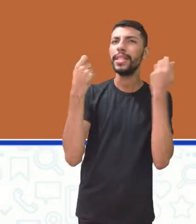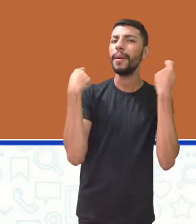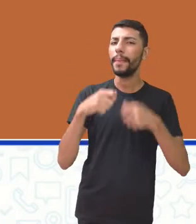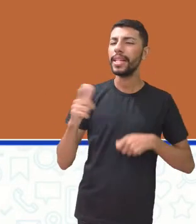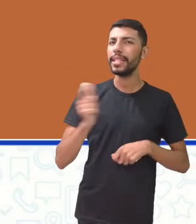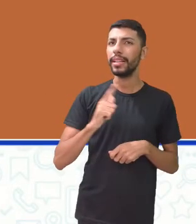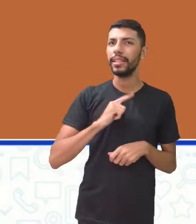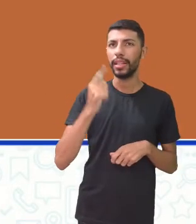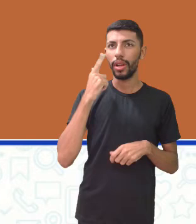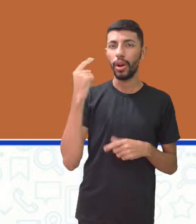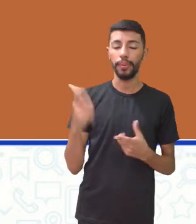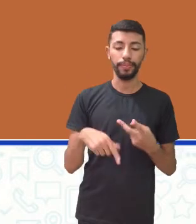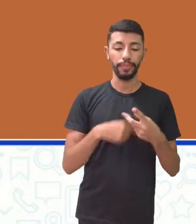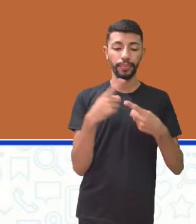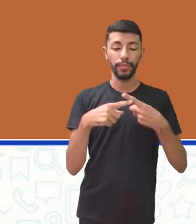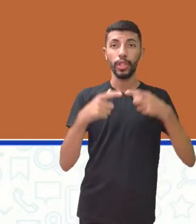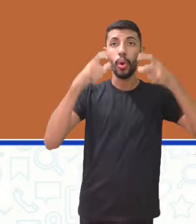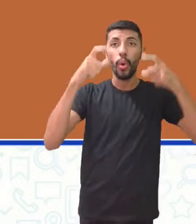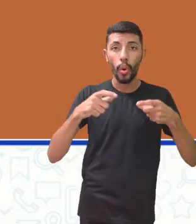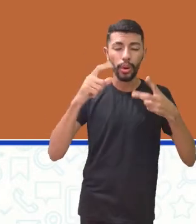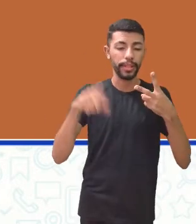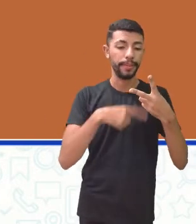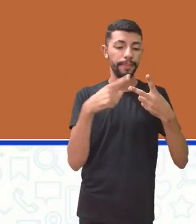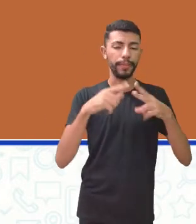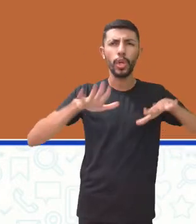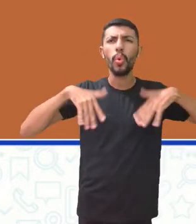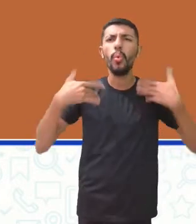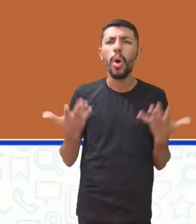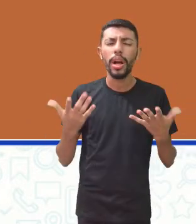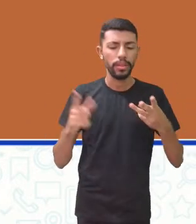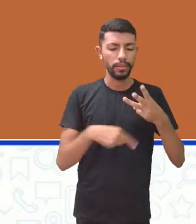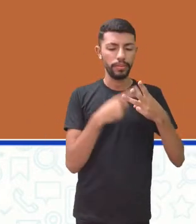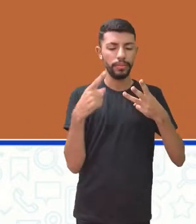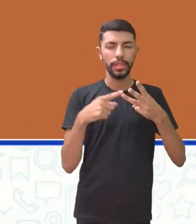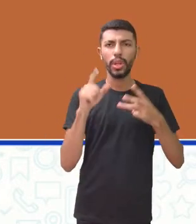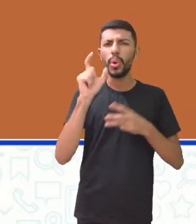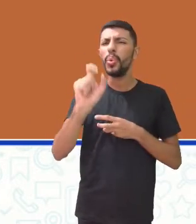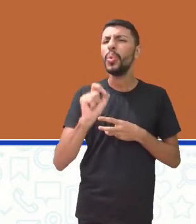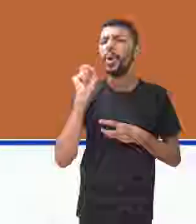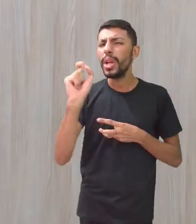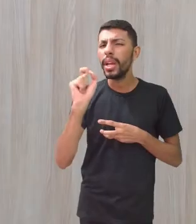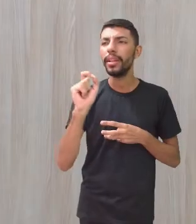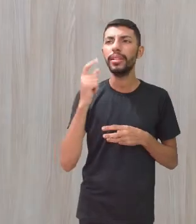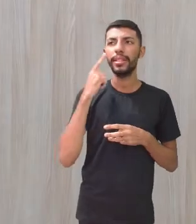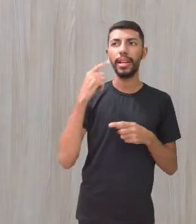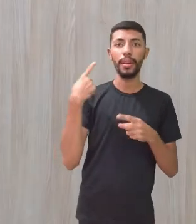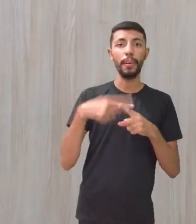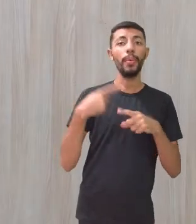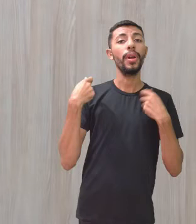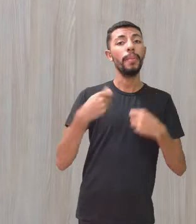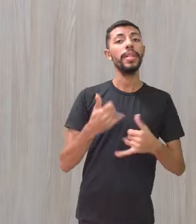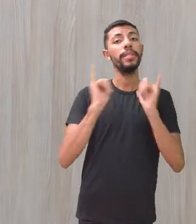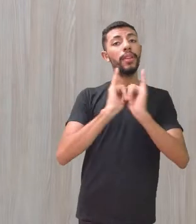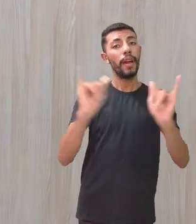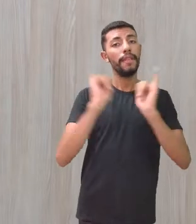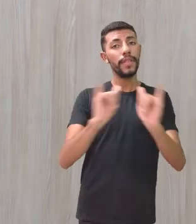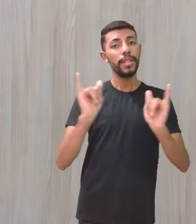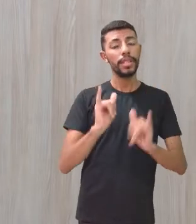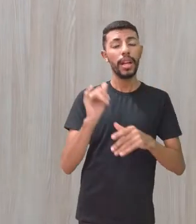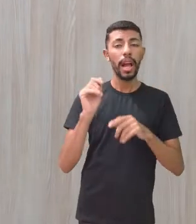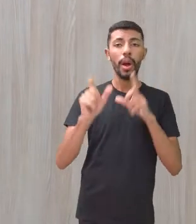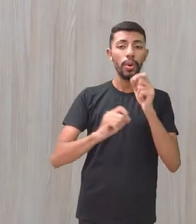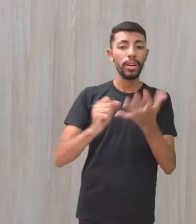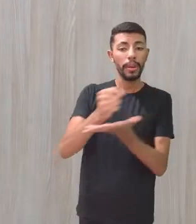cartaz? O onde, o quando e o que, porque eu preciso informar o meu público as